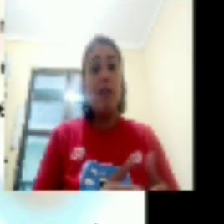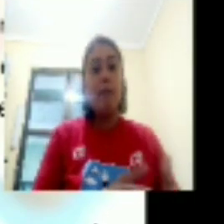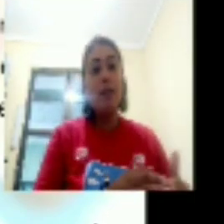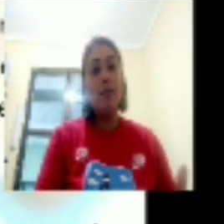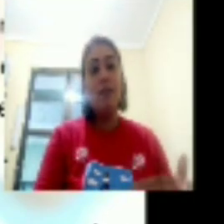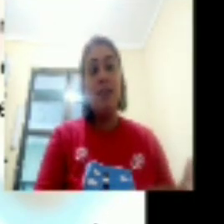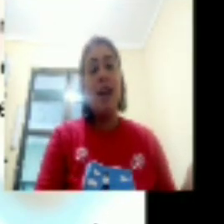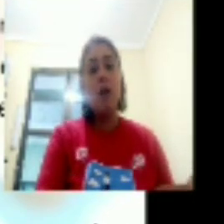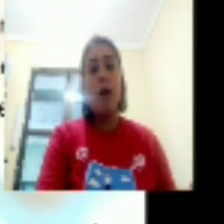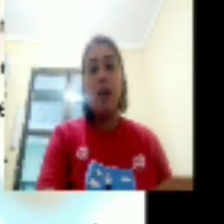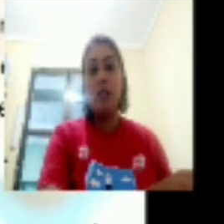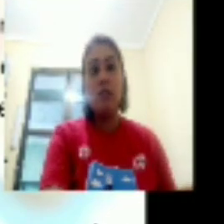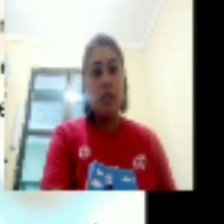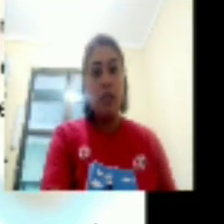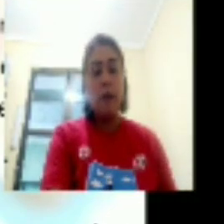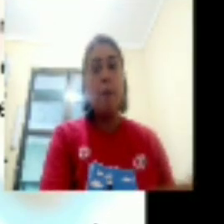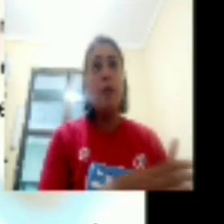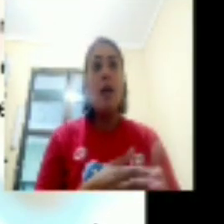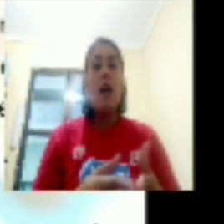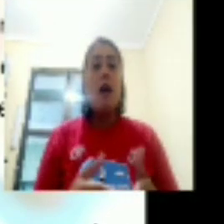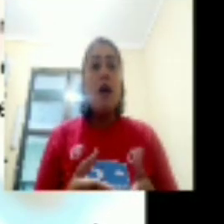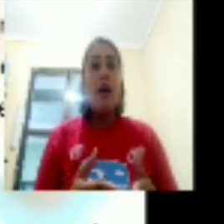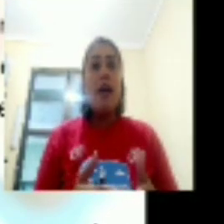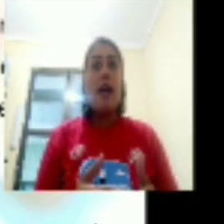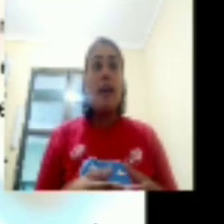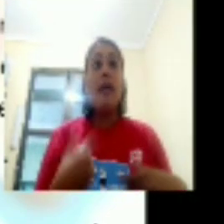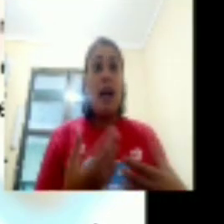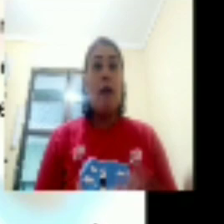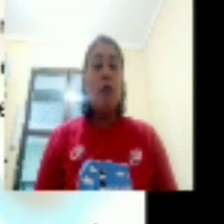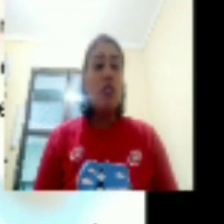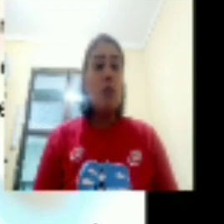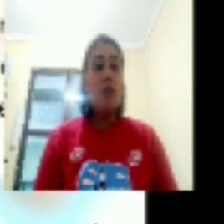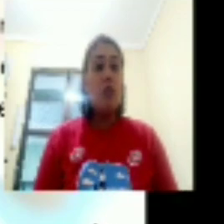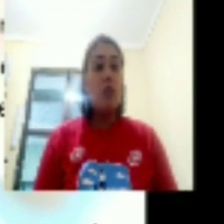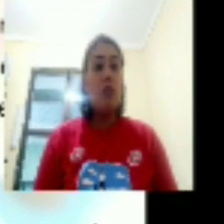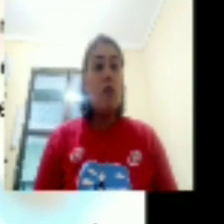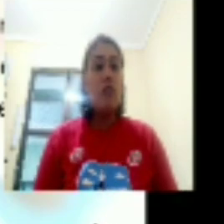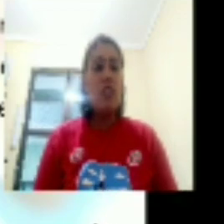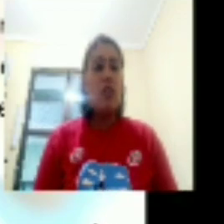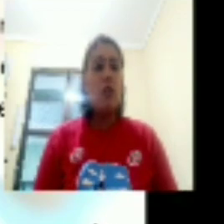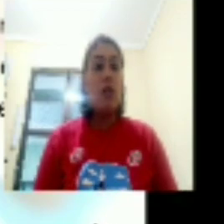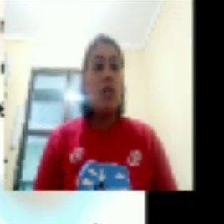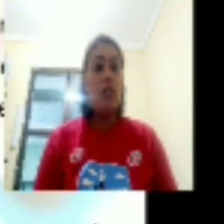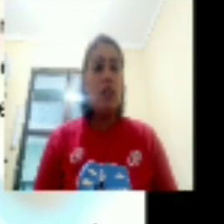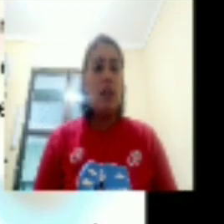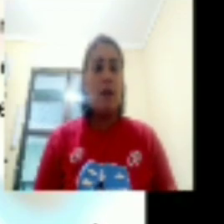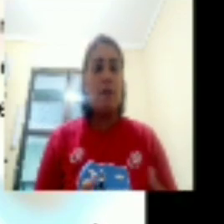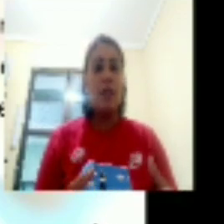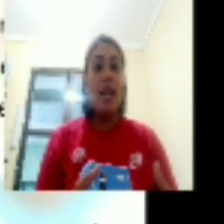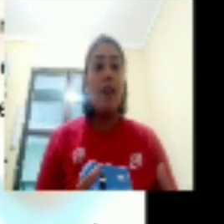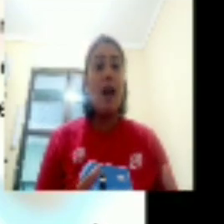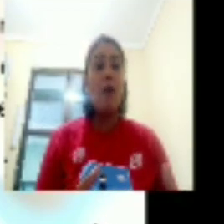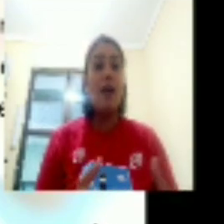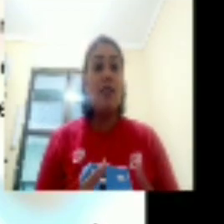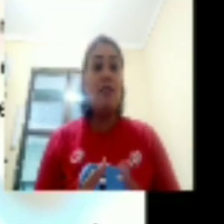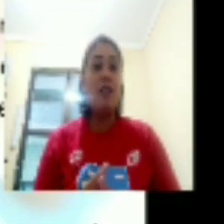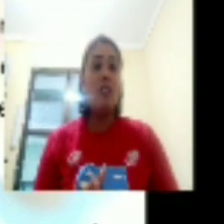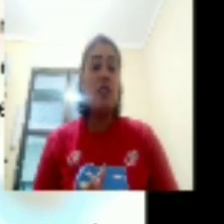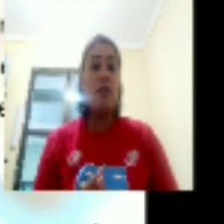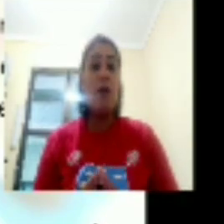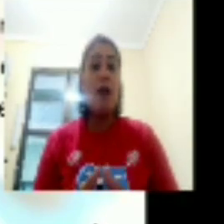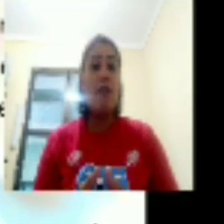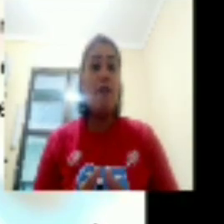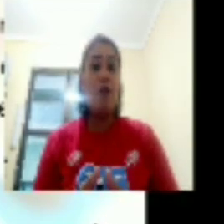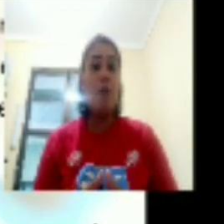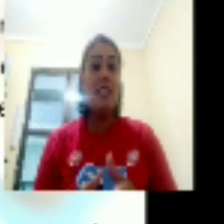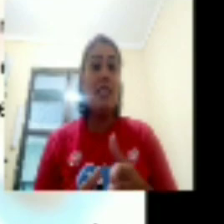sendo tão importante a quarentena? Que muitas pessoas não estão conseguindo entender. A quarentena,